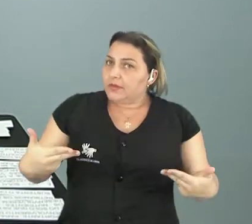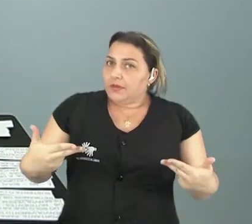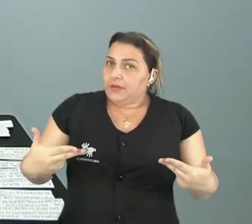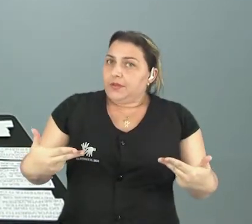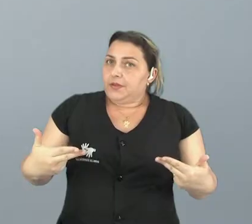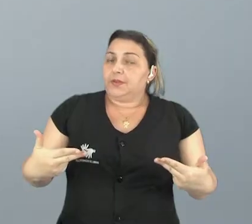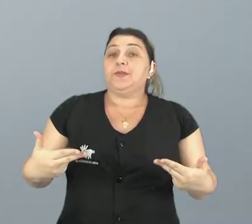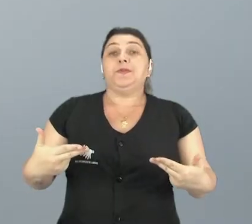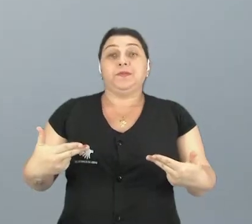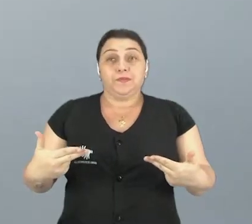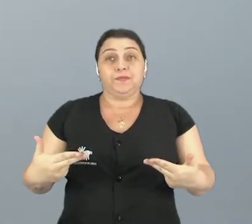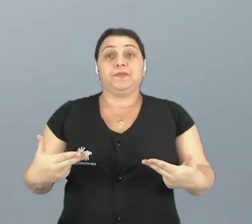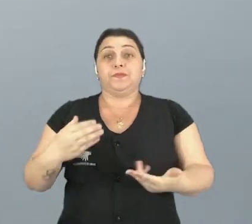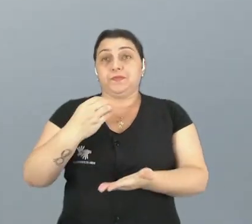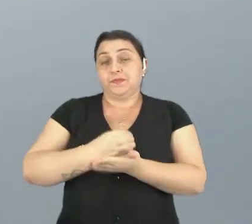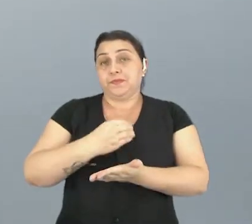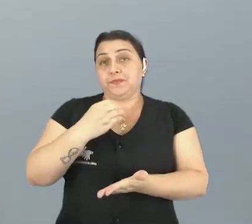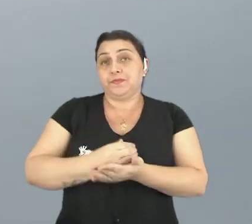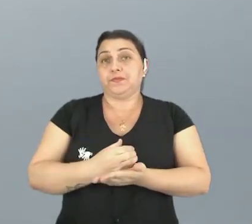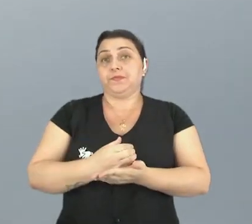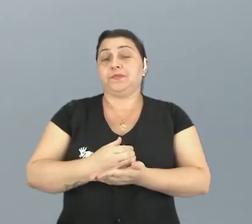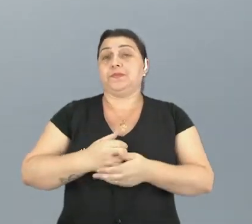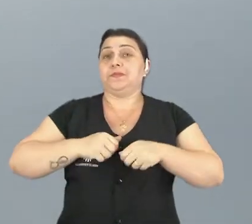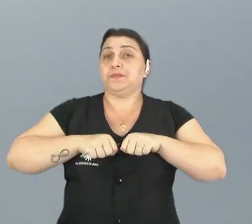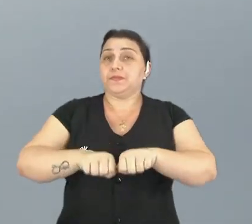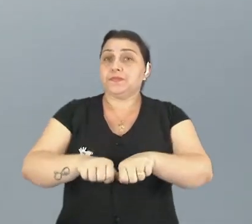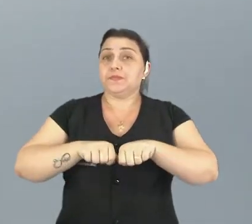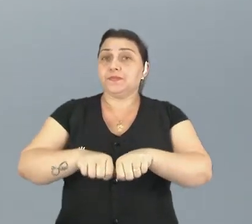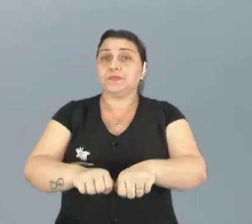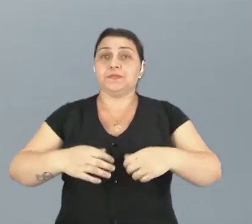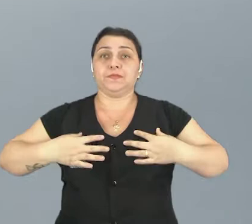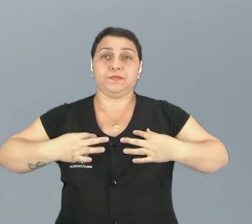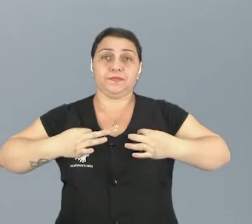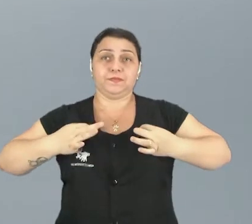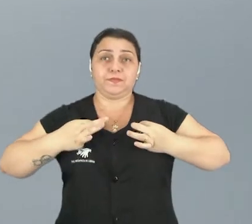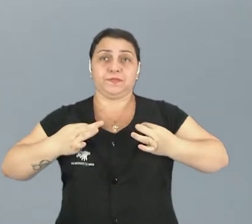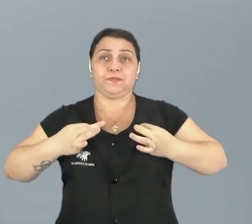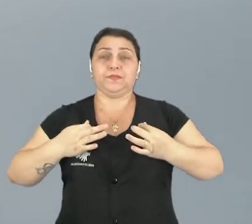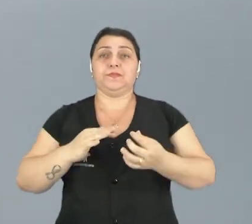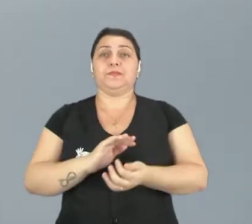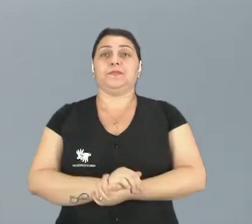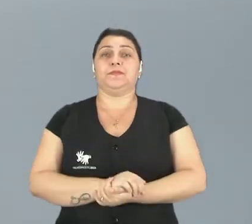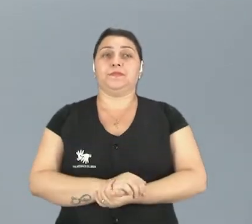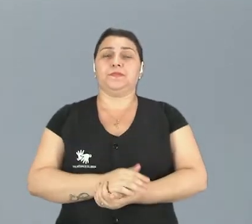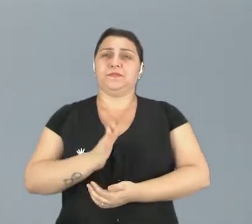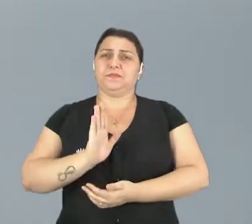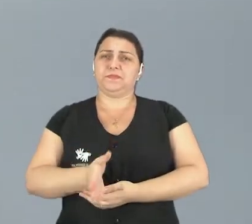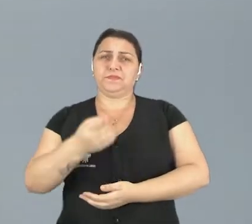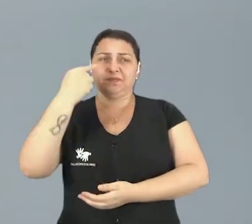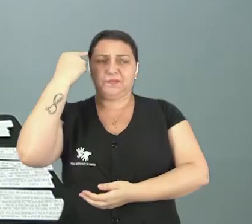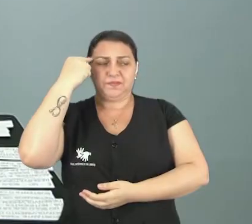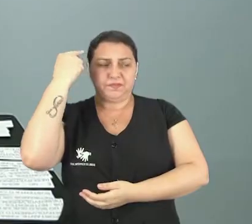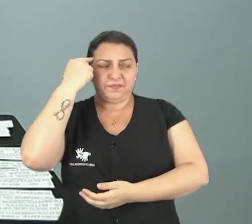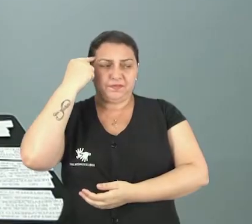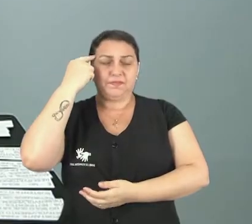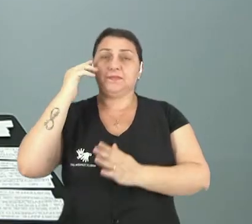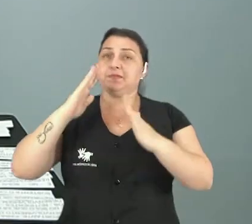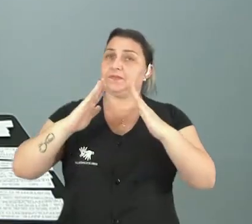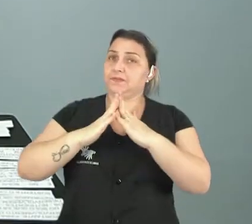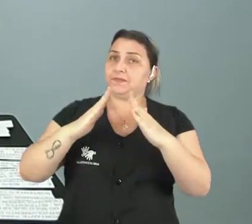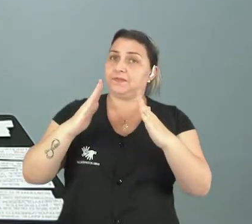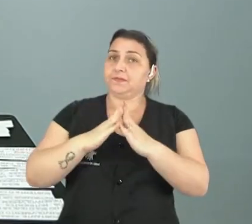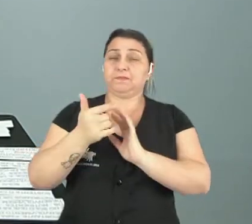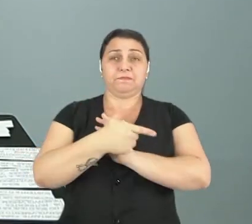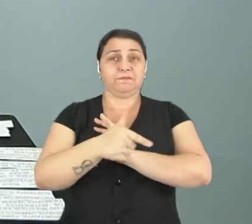Para lavar a louça, lavar roupa, isso mesmo. Já pensou? Numa casa